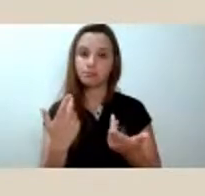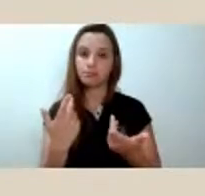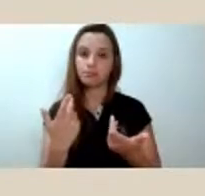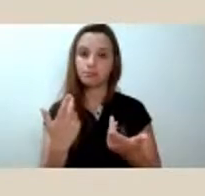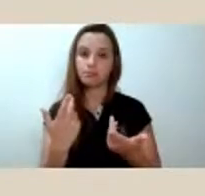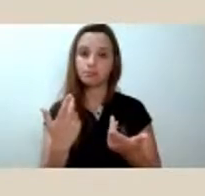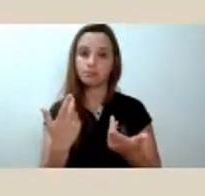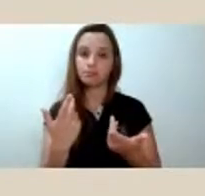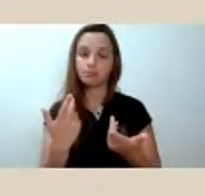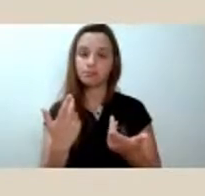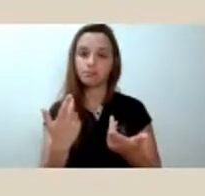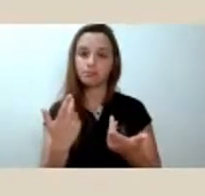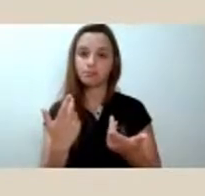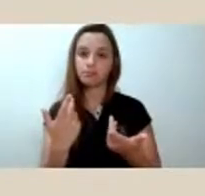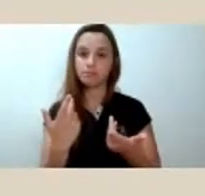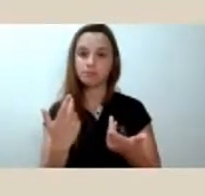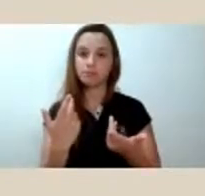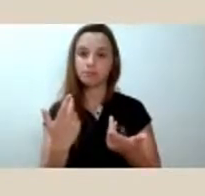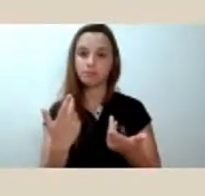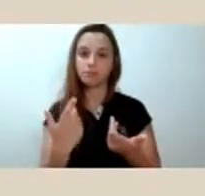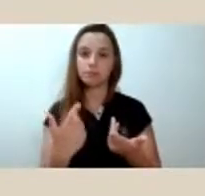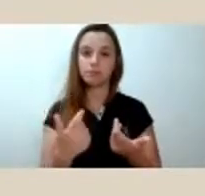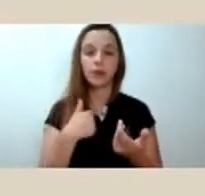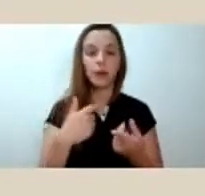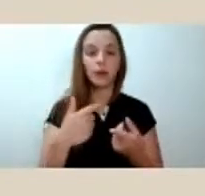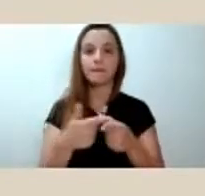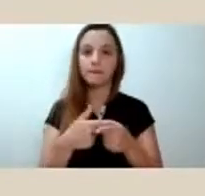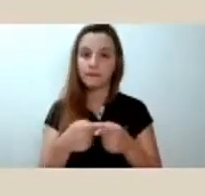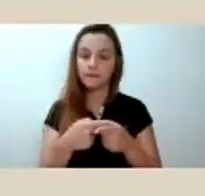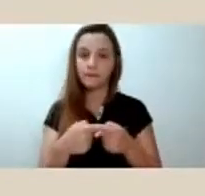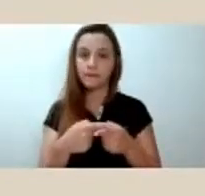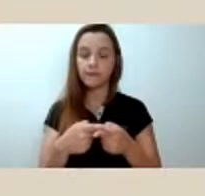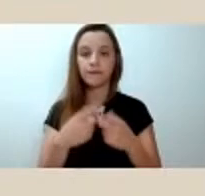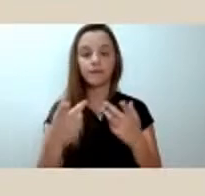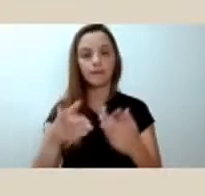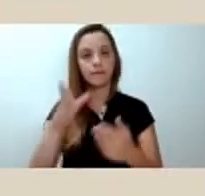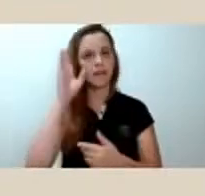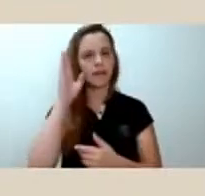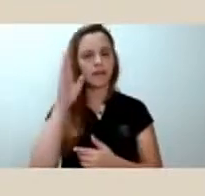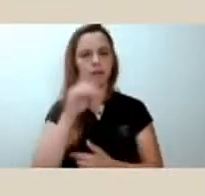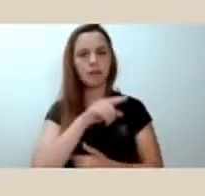muito interessada aqui em saber o que é que vocês acham